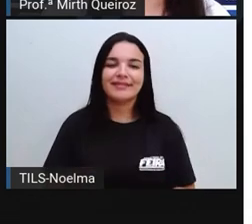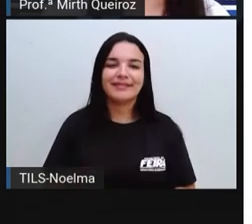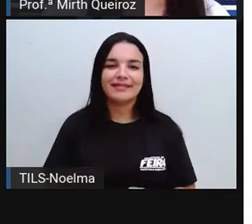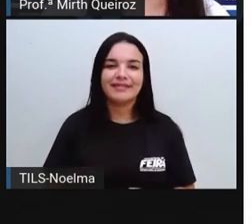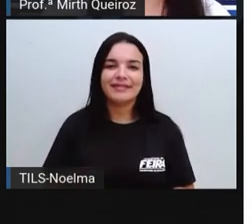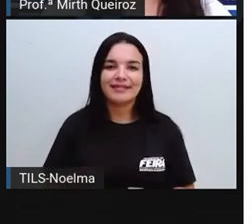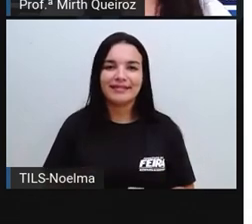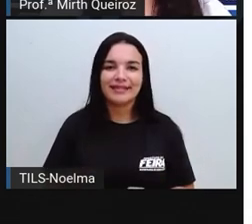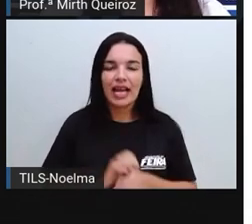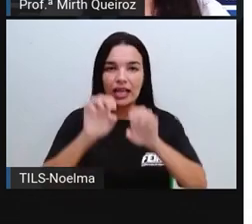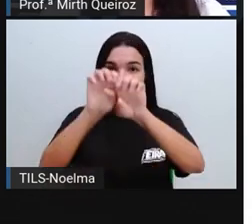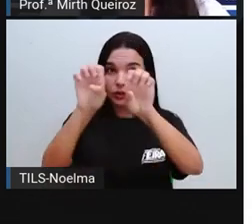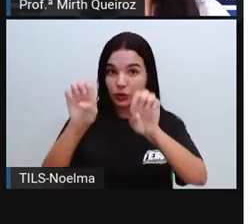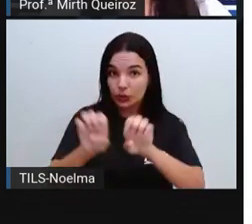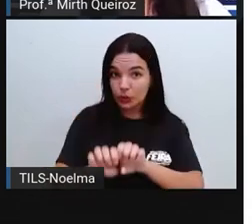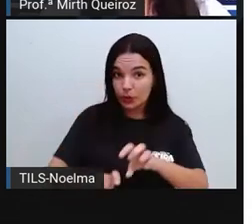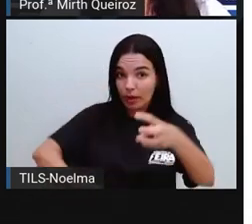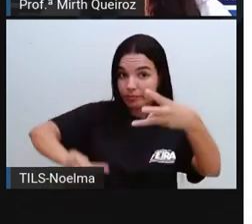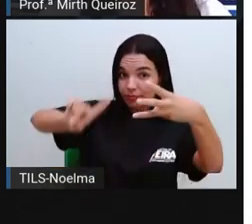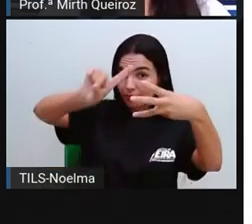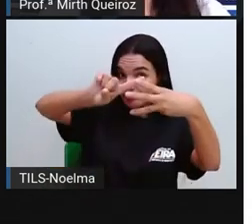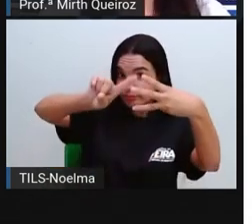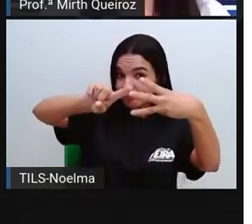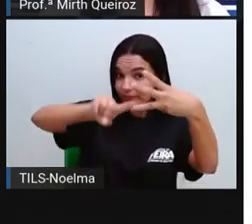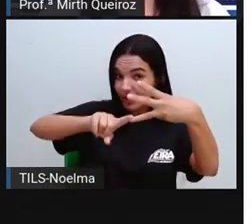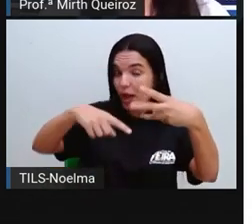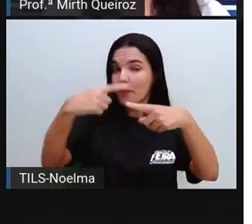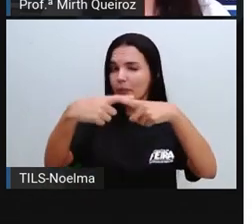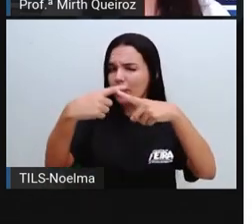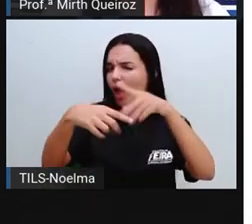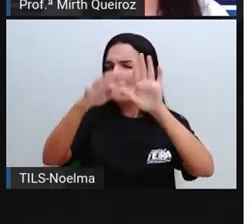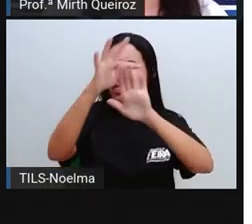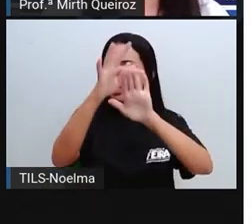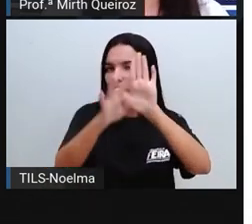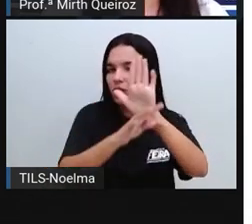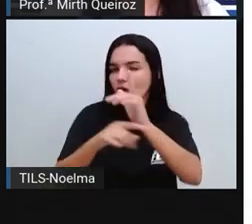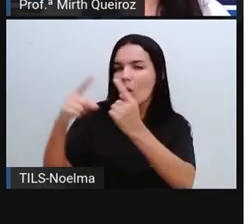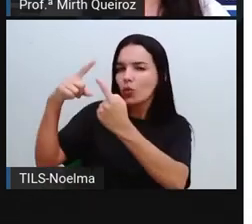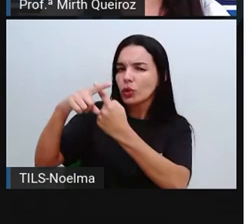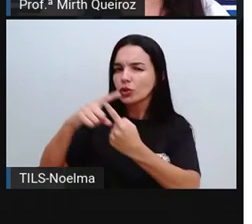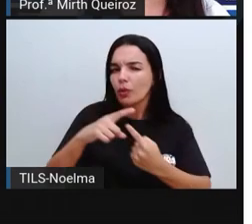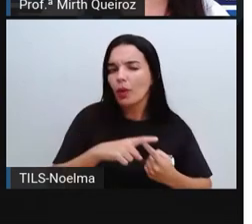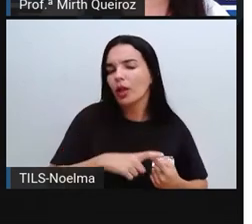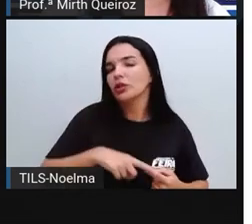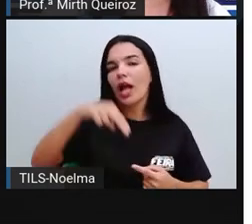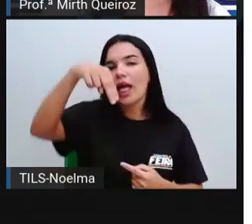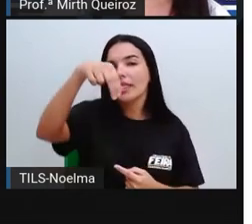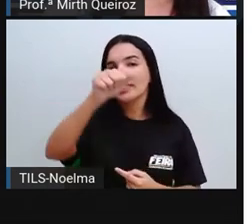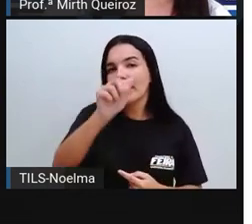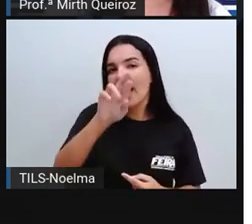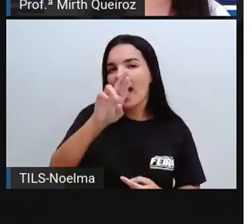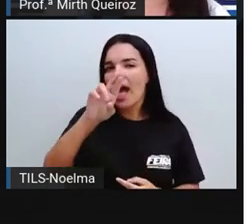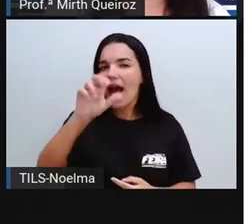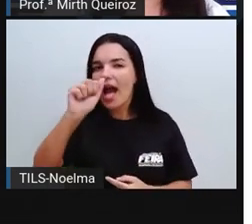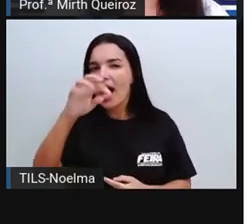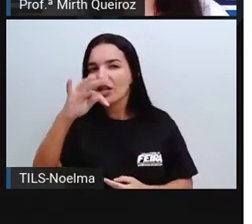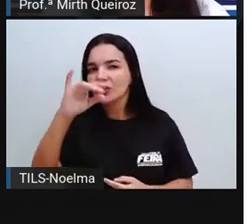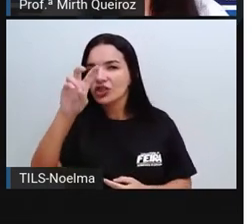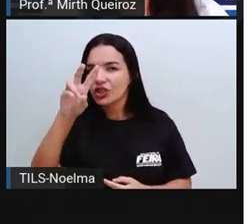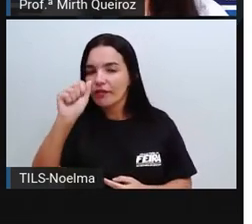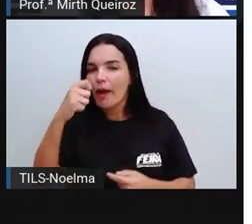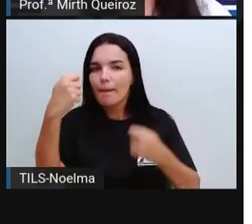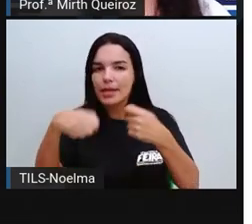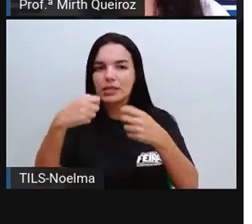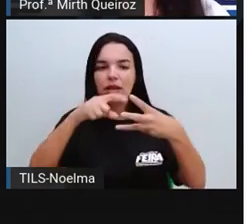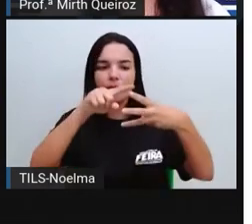seguinte estrutura. Como se trata de um texto da tipologia narrativa, precisa-se ter uma introdução, um desenvolvimento e uma